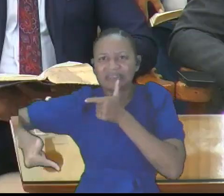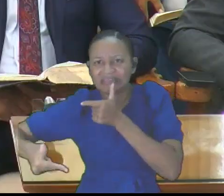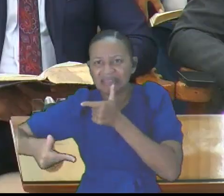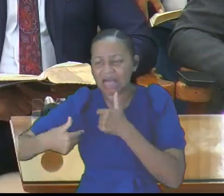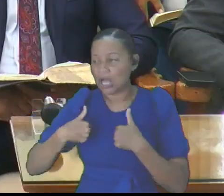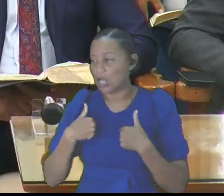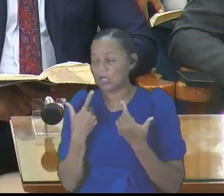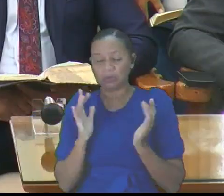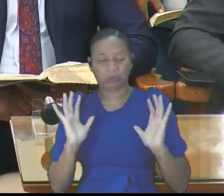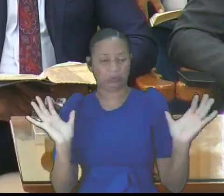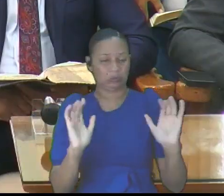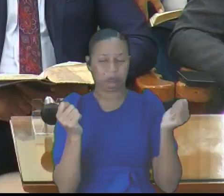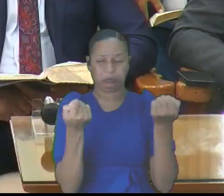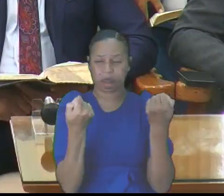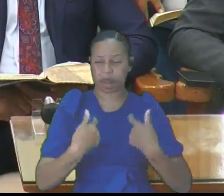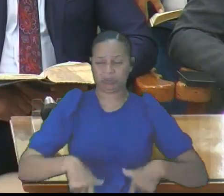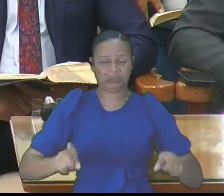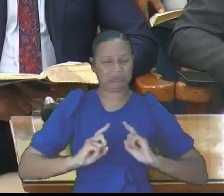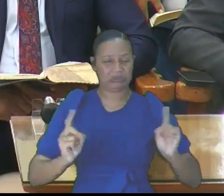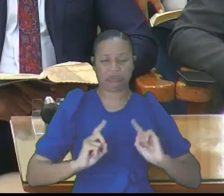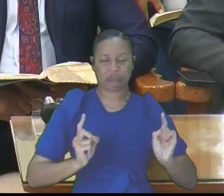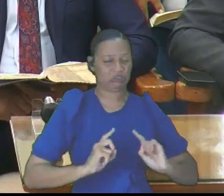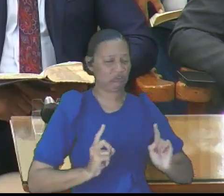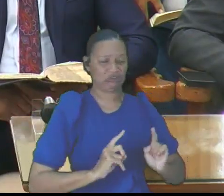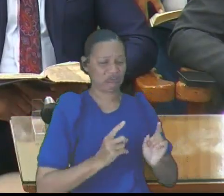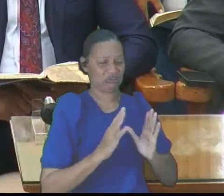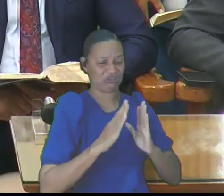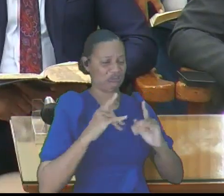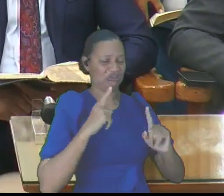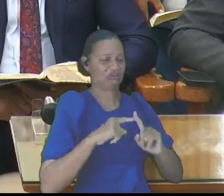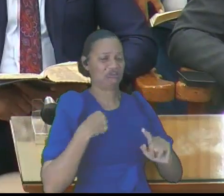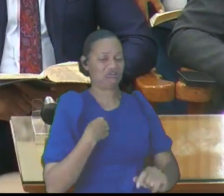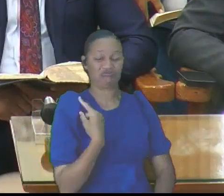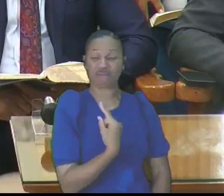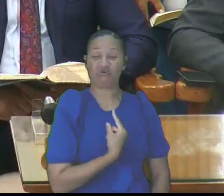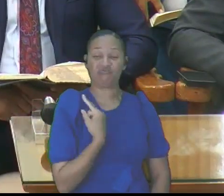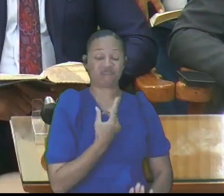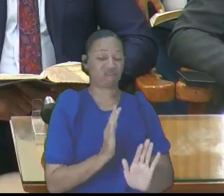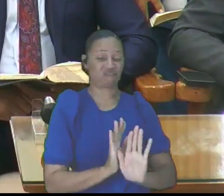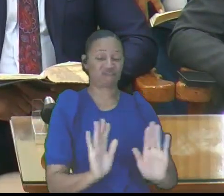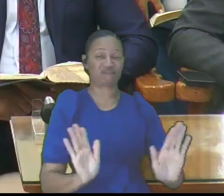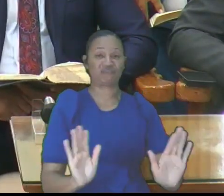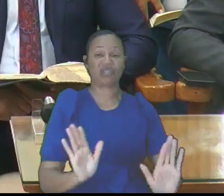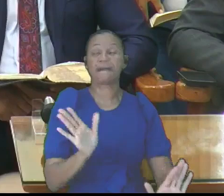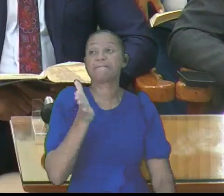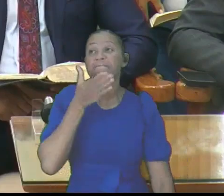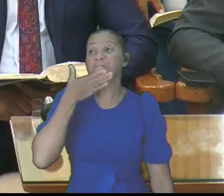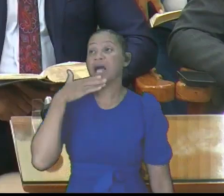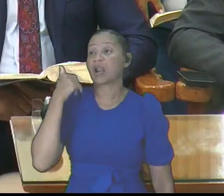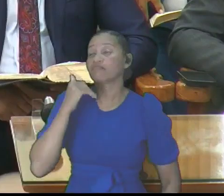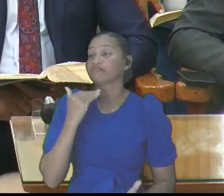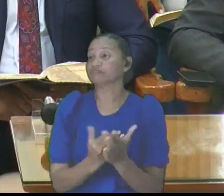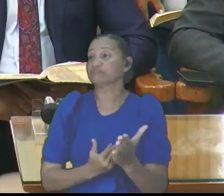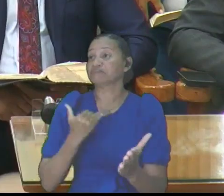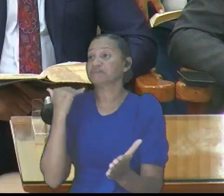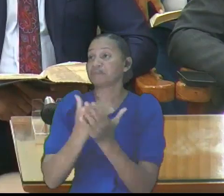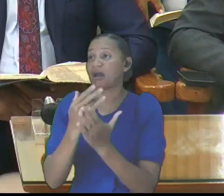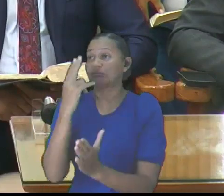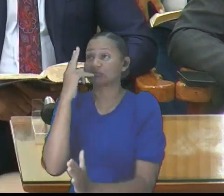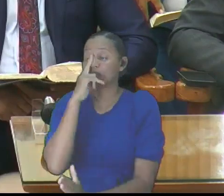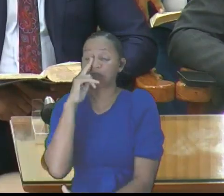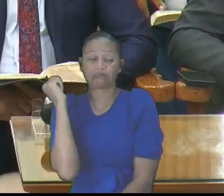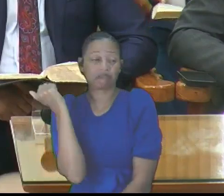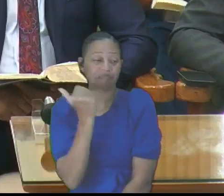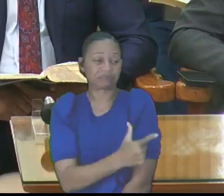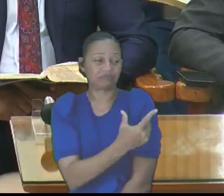igreja, eu sou crente sozinho na minha casa. E eles ainda dizem assim: e eu estou mais crente do que muitos crentes que